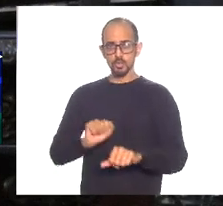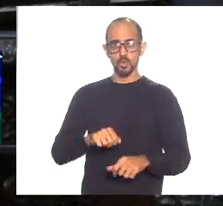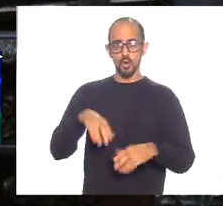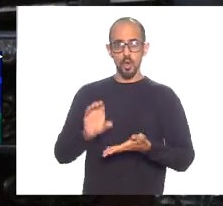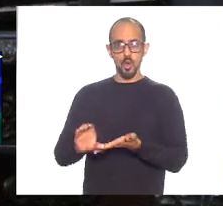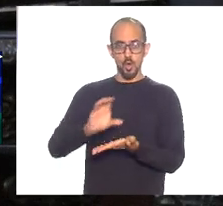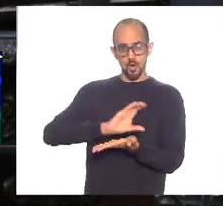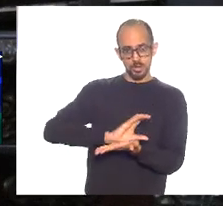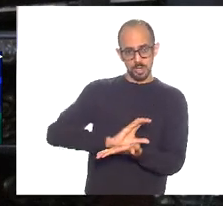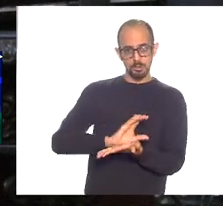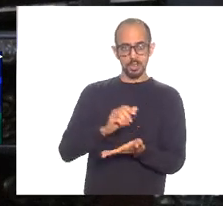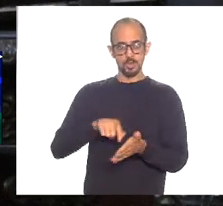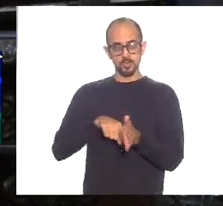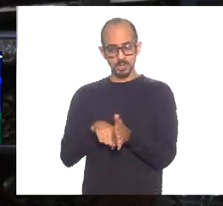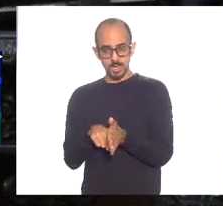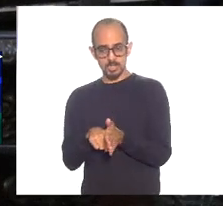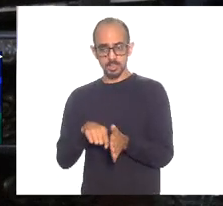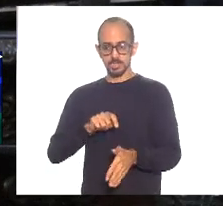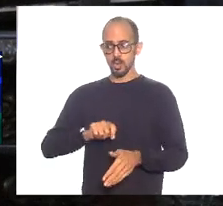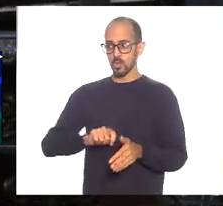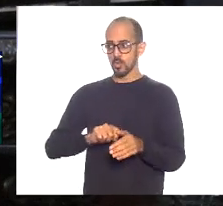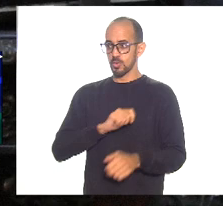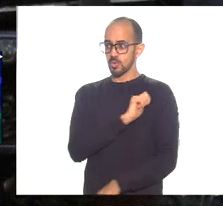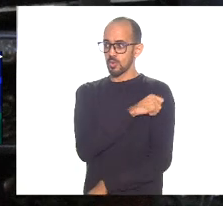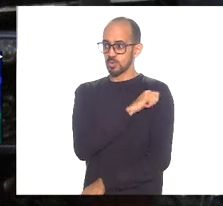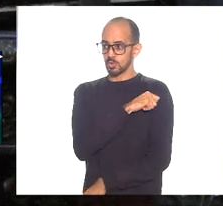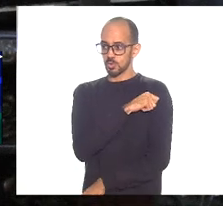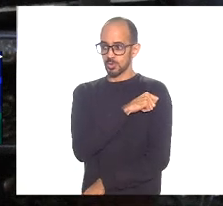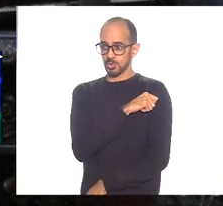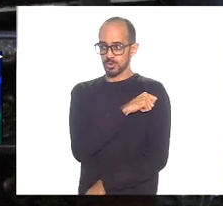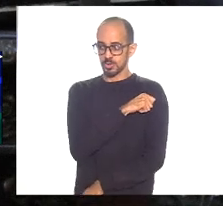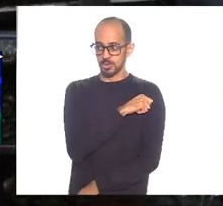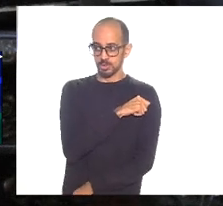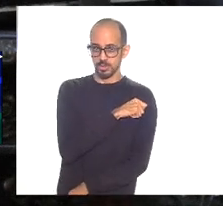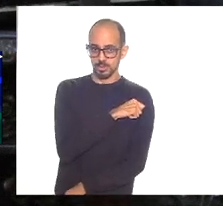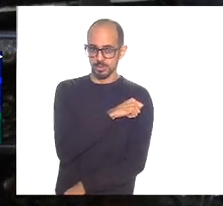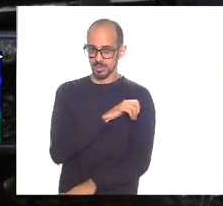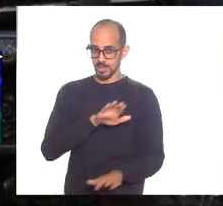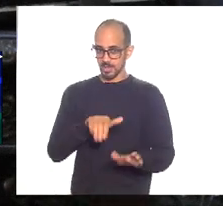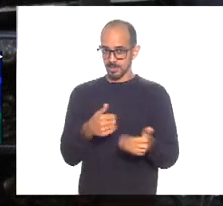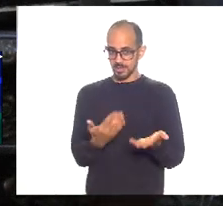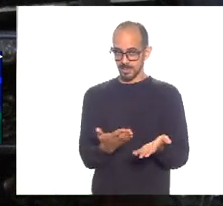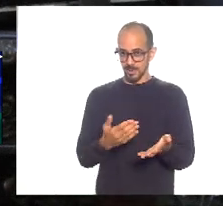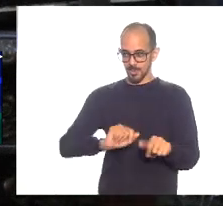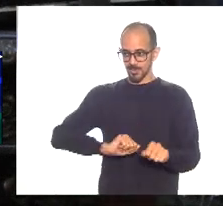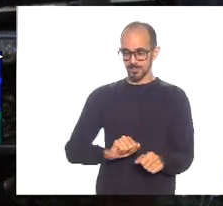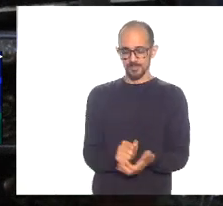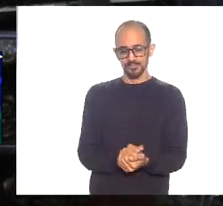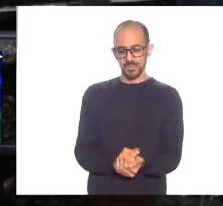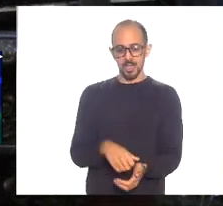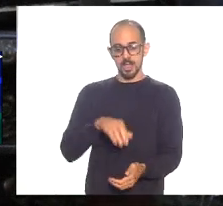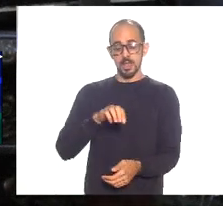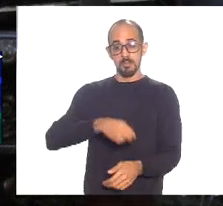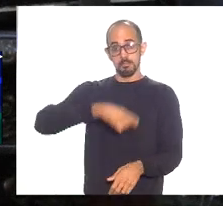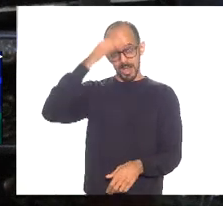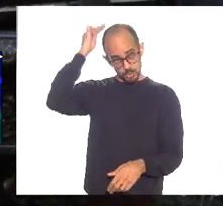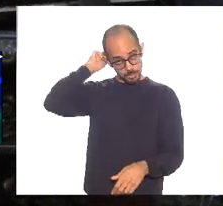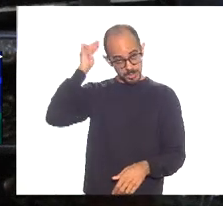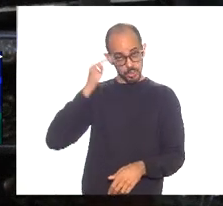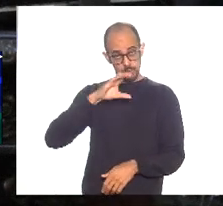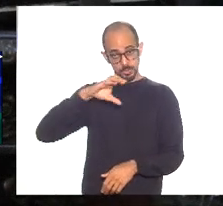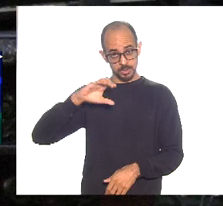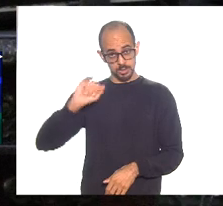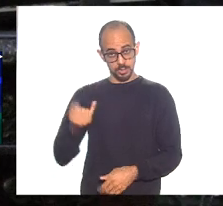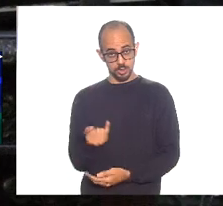fiscalização financeira e Control o creme que parecer pela comissão de concessão precisa Deputado Márcio Pacheco